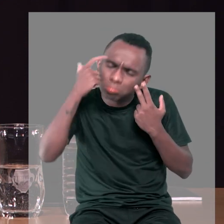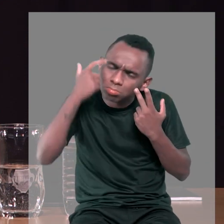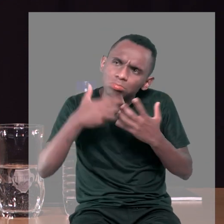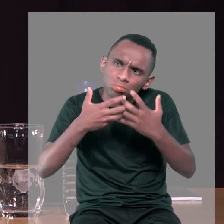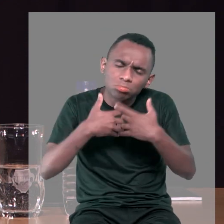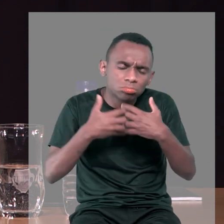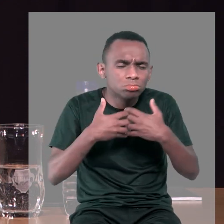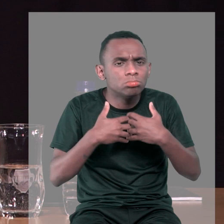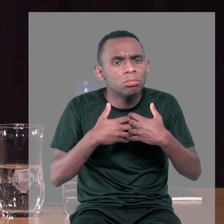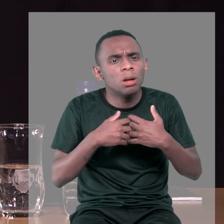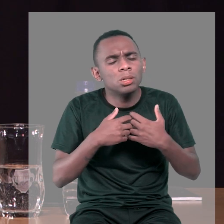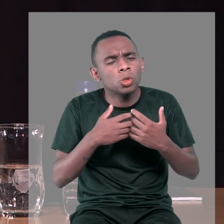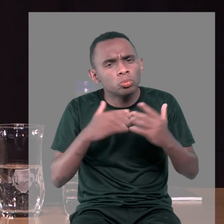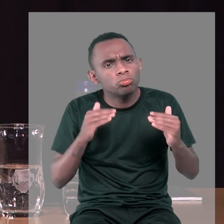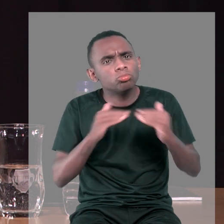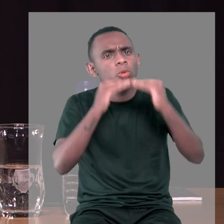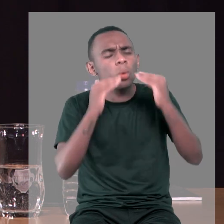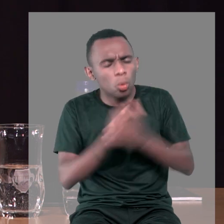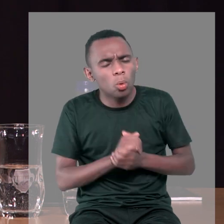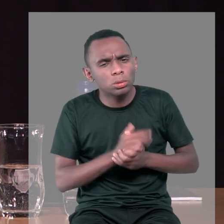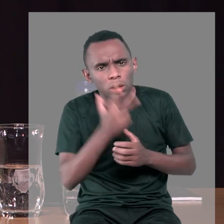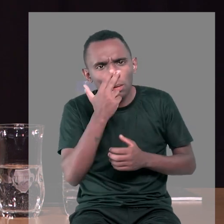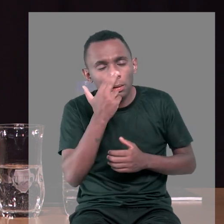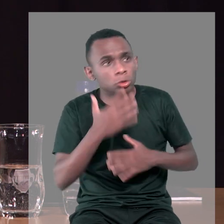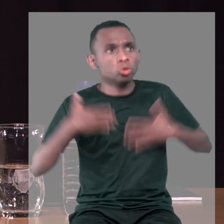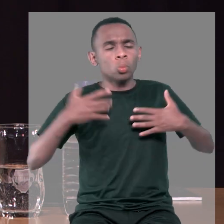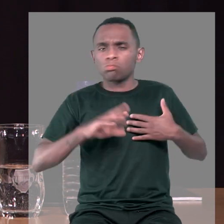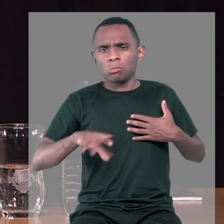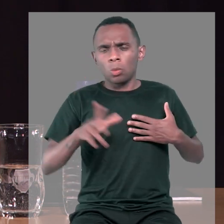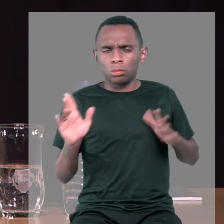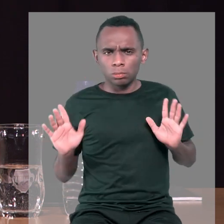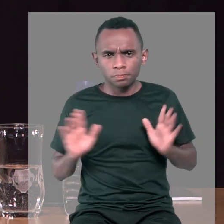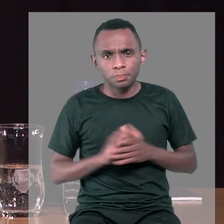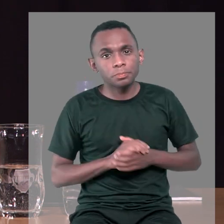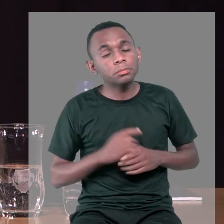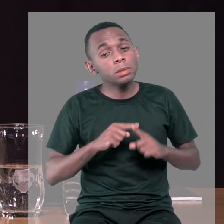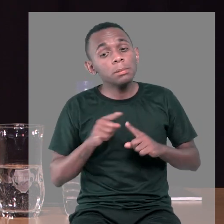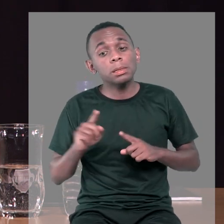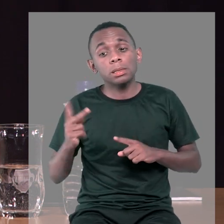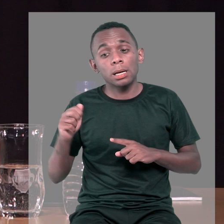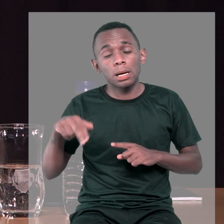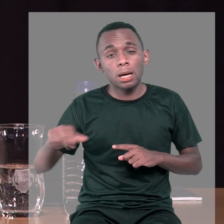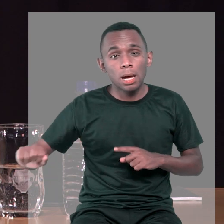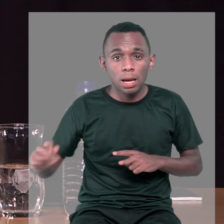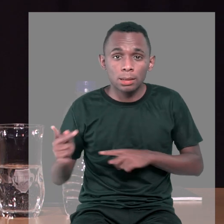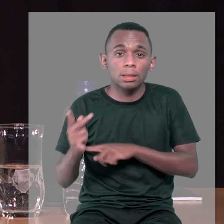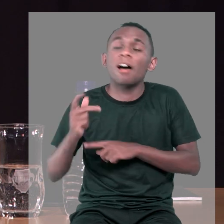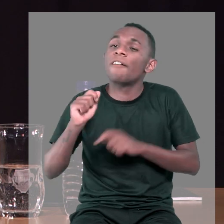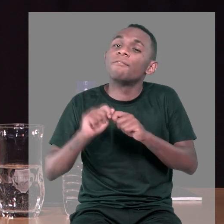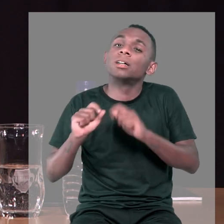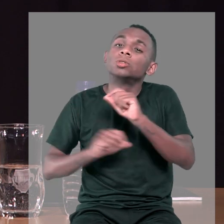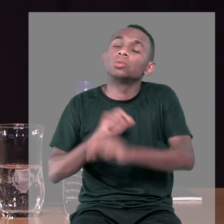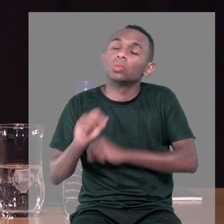perturbador no seu texto. O que ela faz é justamente mostrar que essa não é a melhor forma para